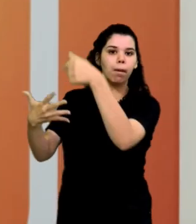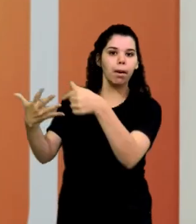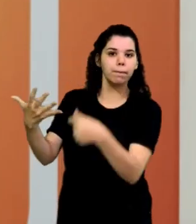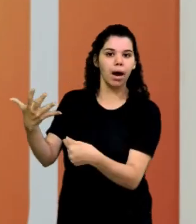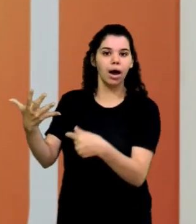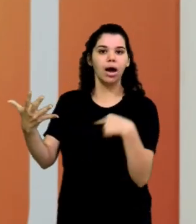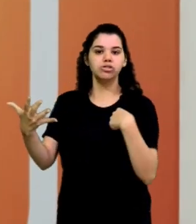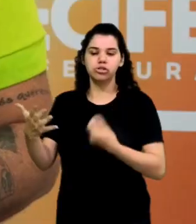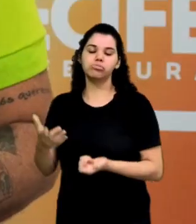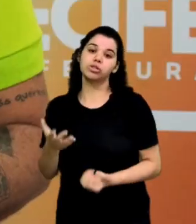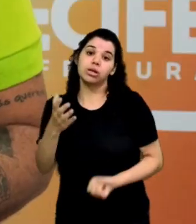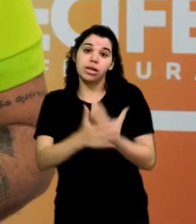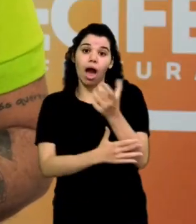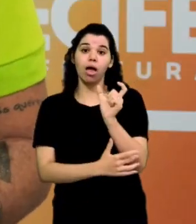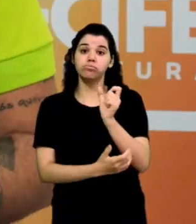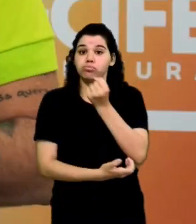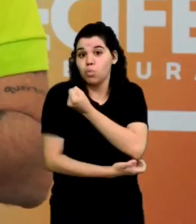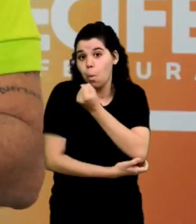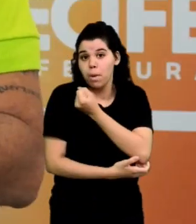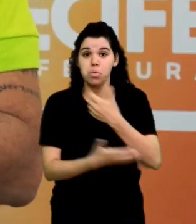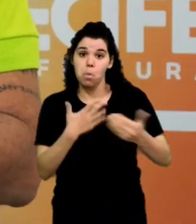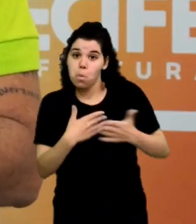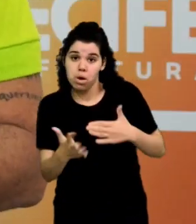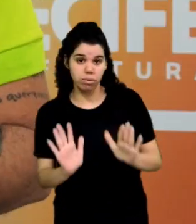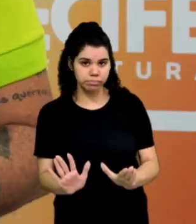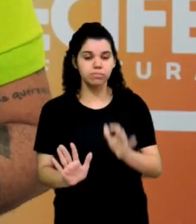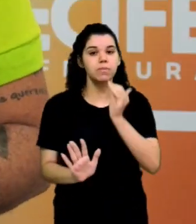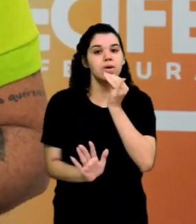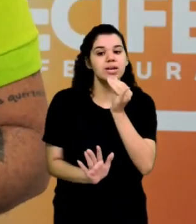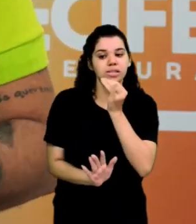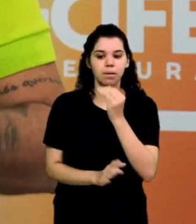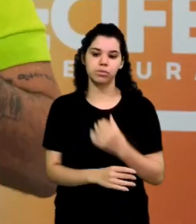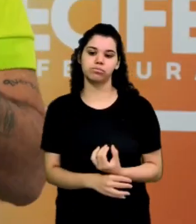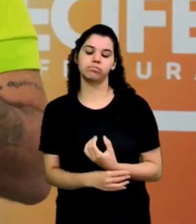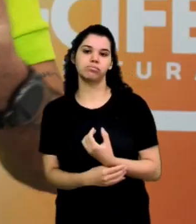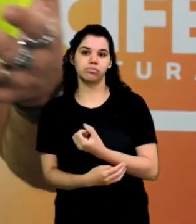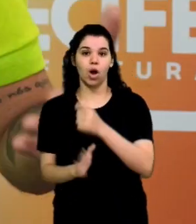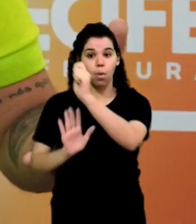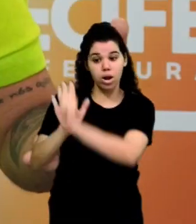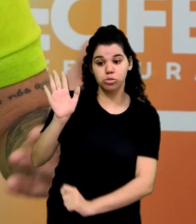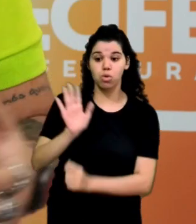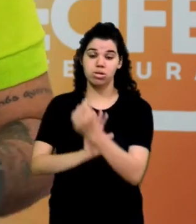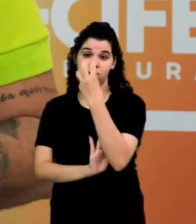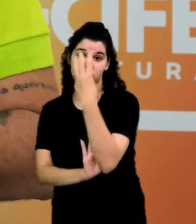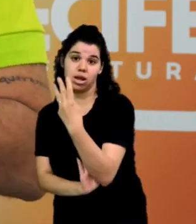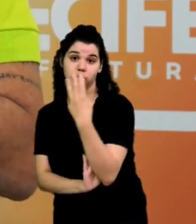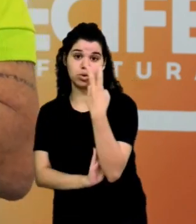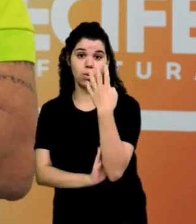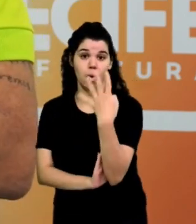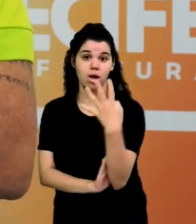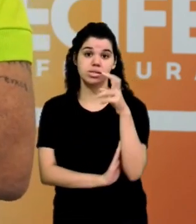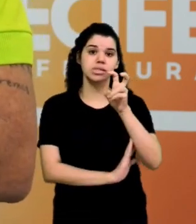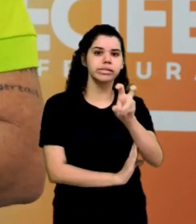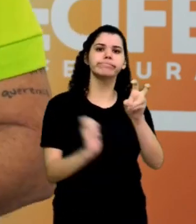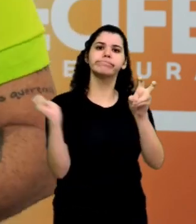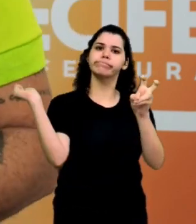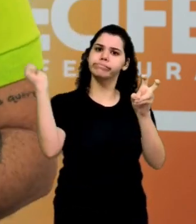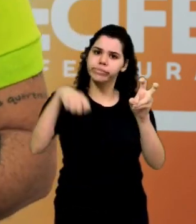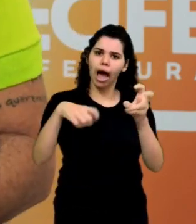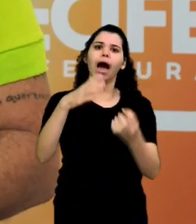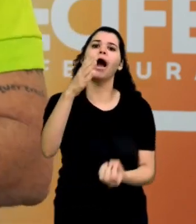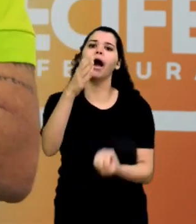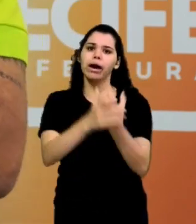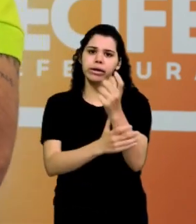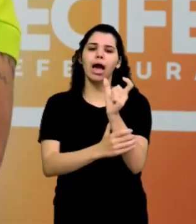escrever qualquer número. Por exemplo, se eu pegar os algarismos 3, 4 e 5, eu posso formar os números com